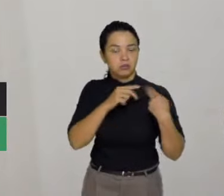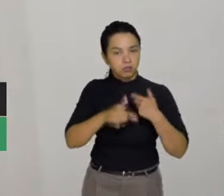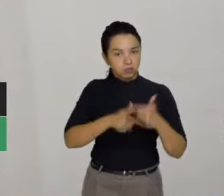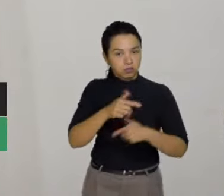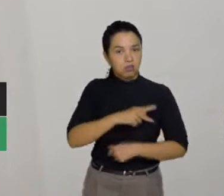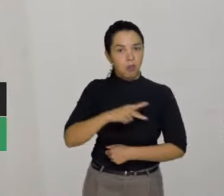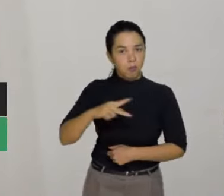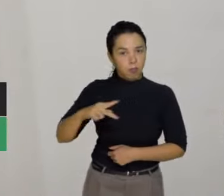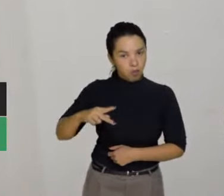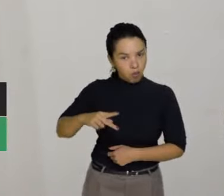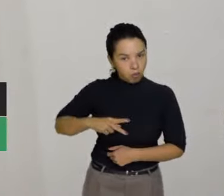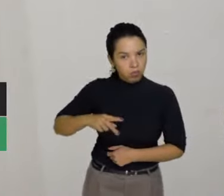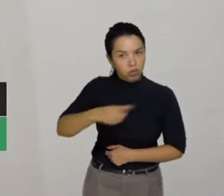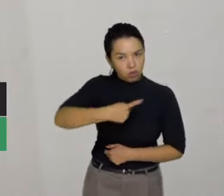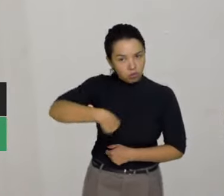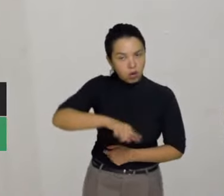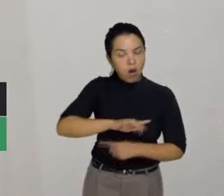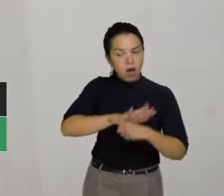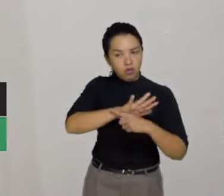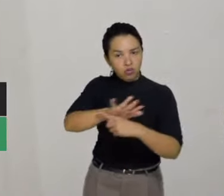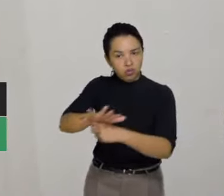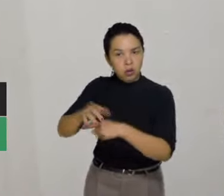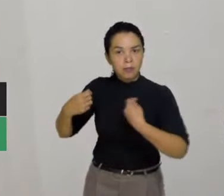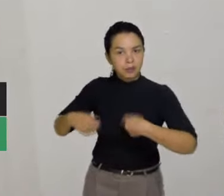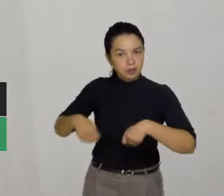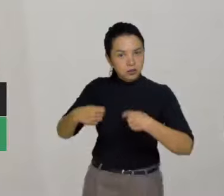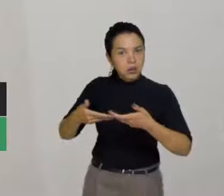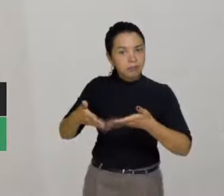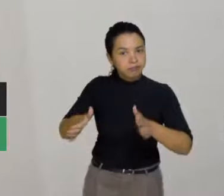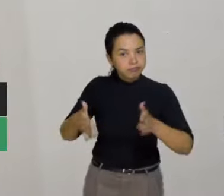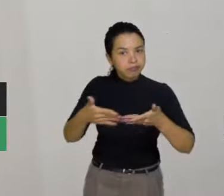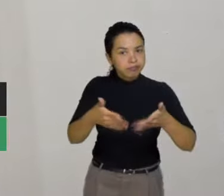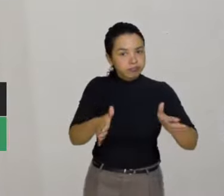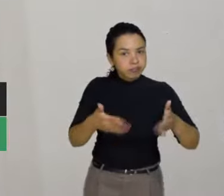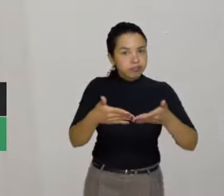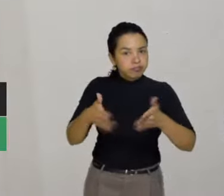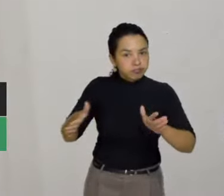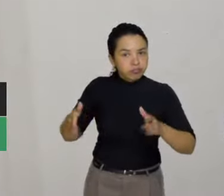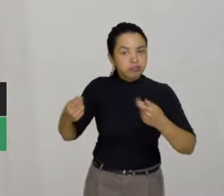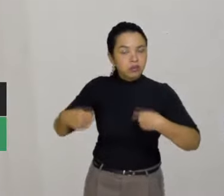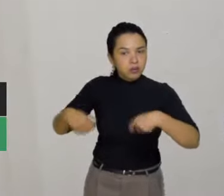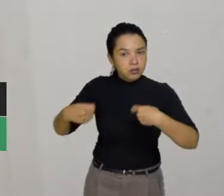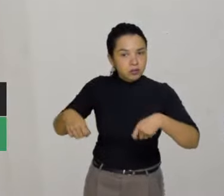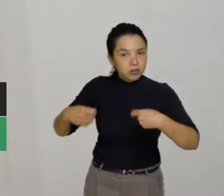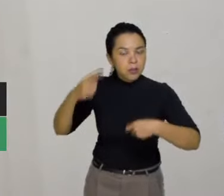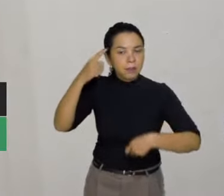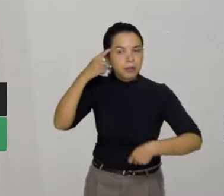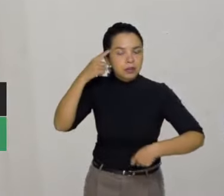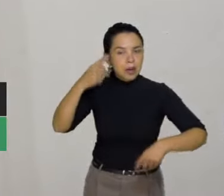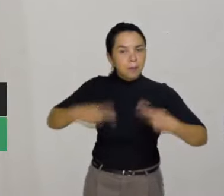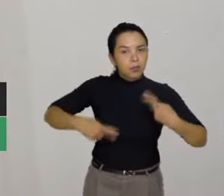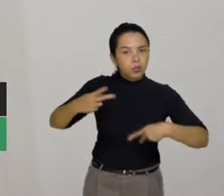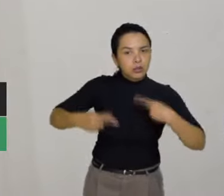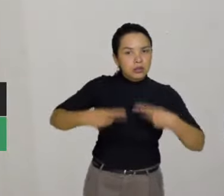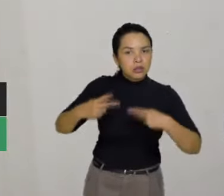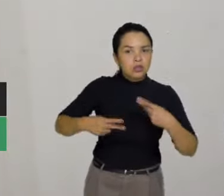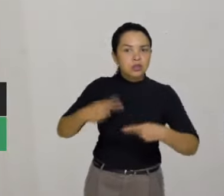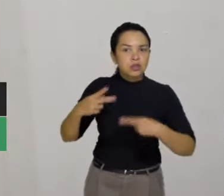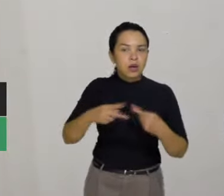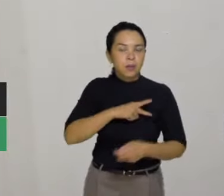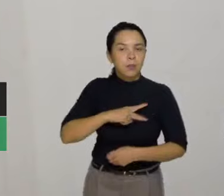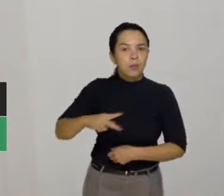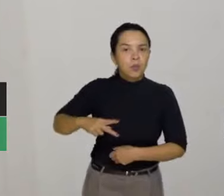ajudar a abrir as portas, a criar novas possibilidades, pensar em políticas públicas focadas na